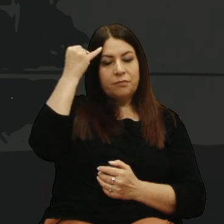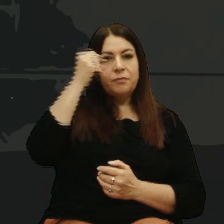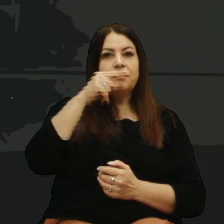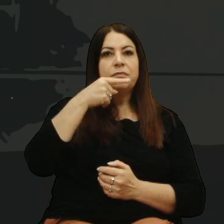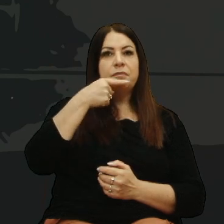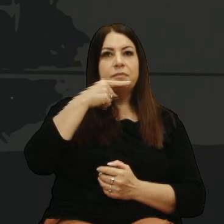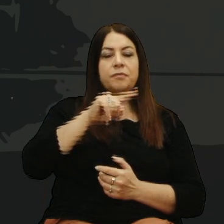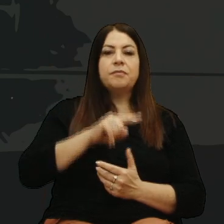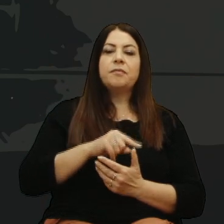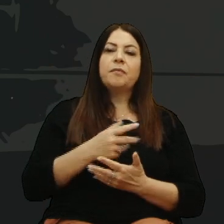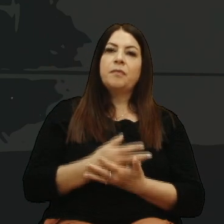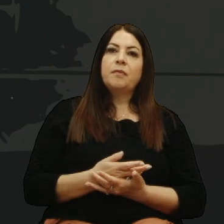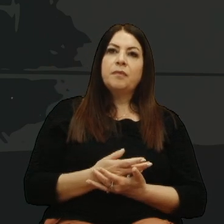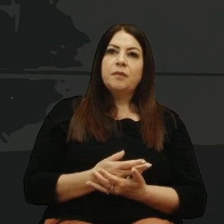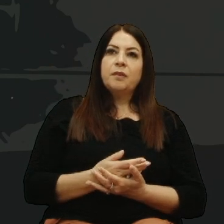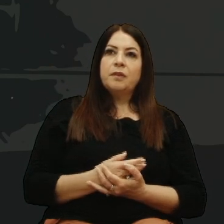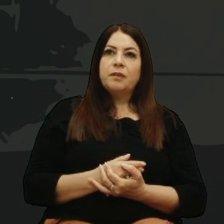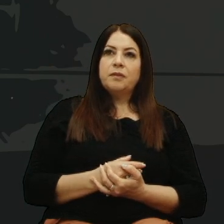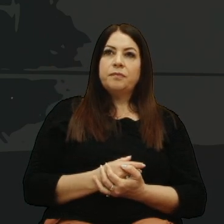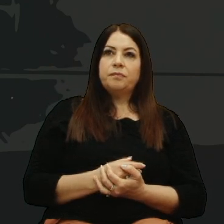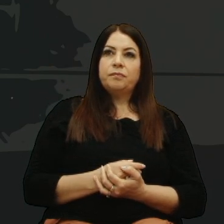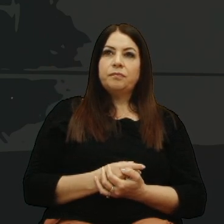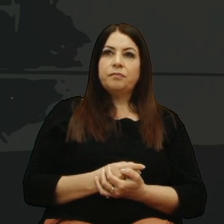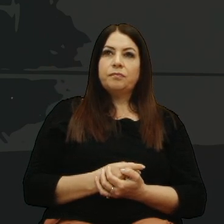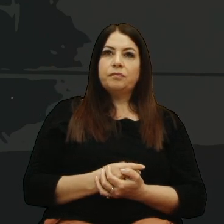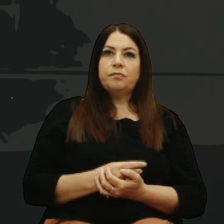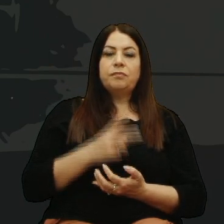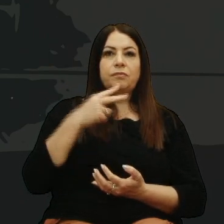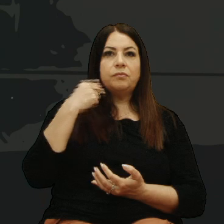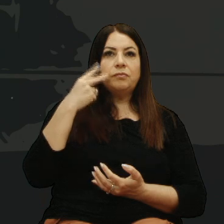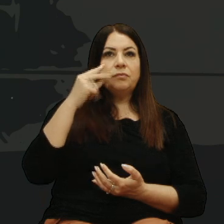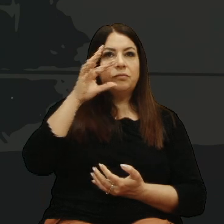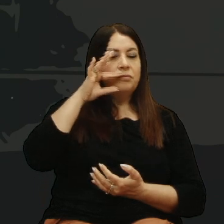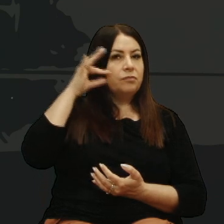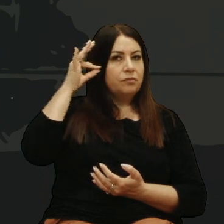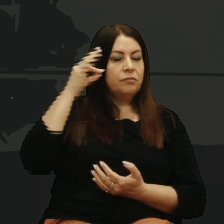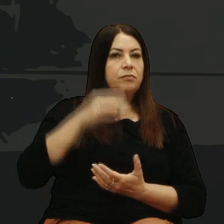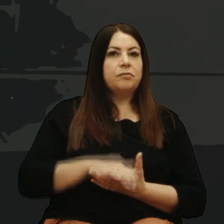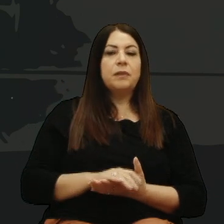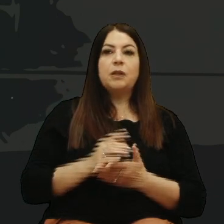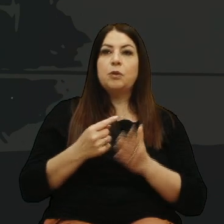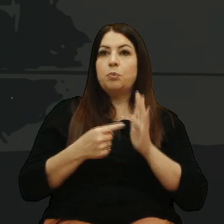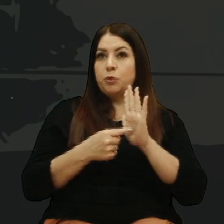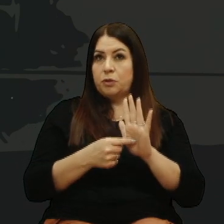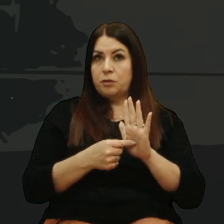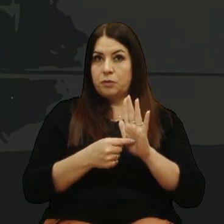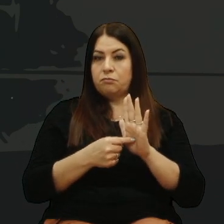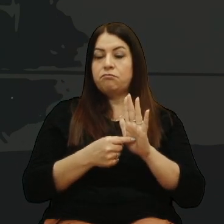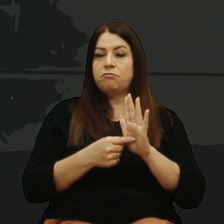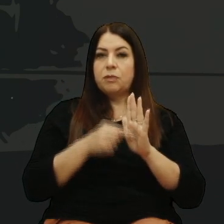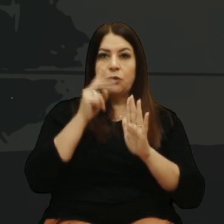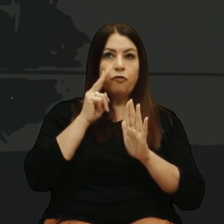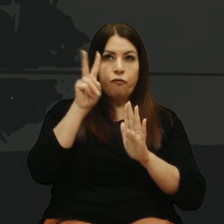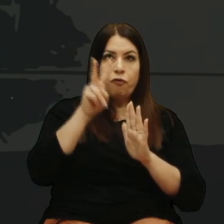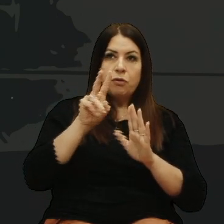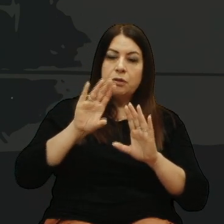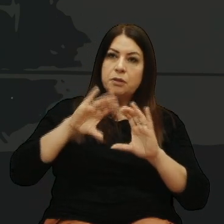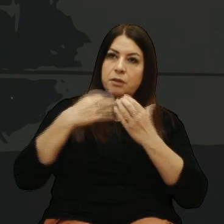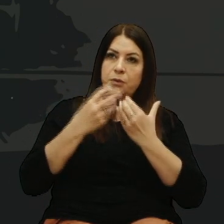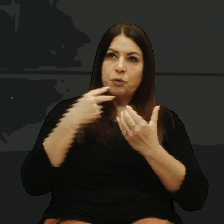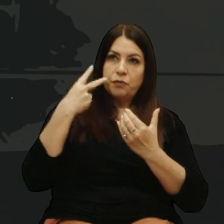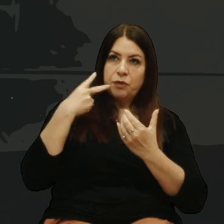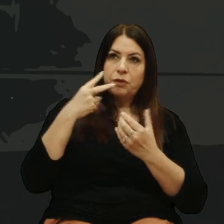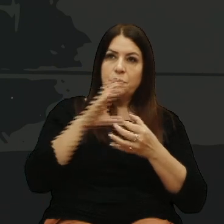Caleb, enfim, o vereador Aldonei, mostrando a força da Câmara de